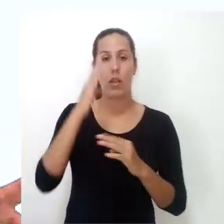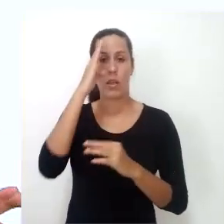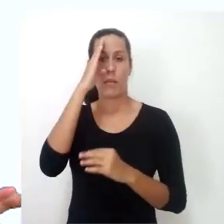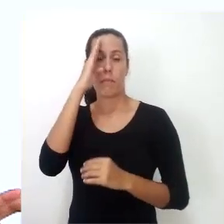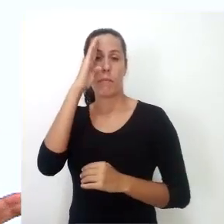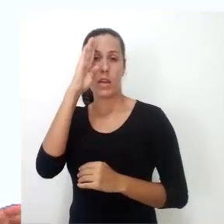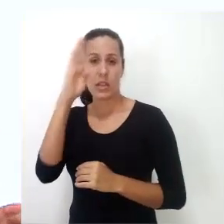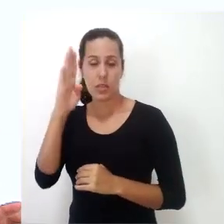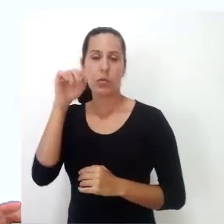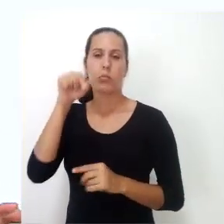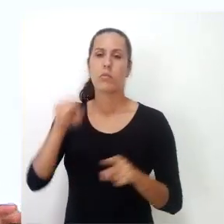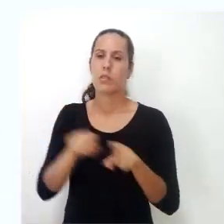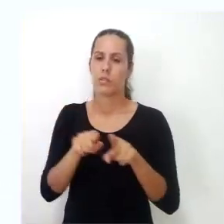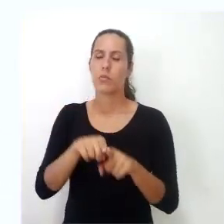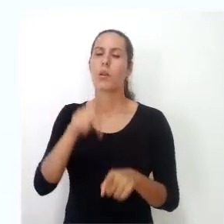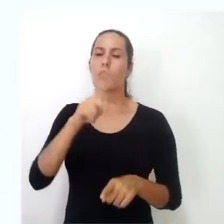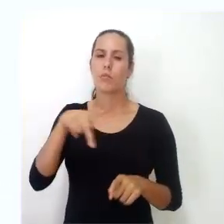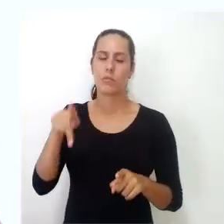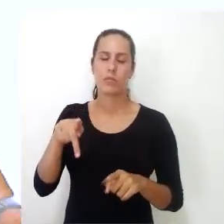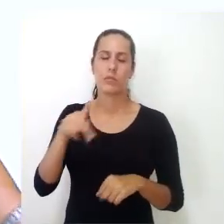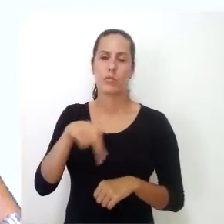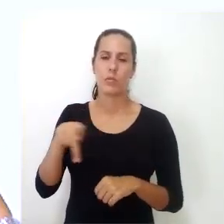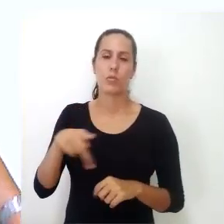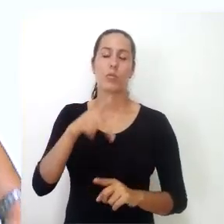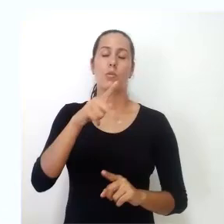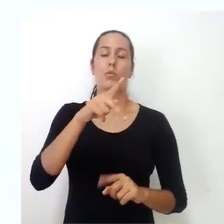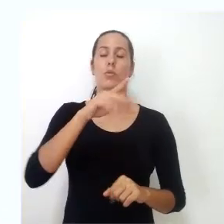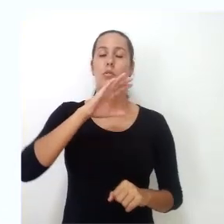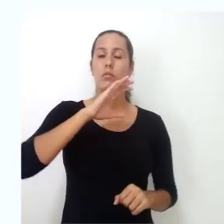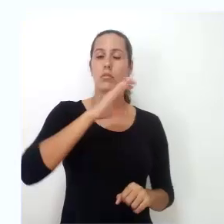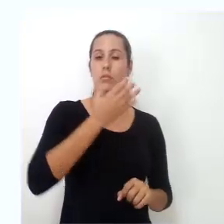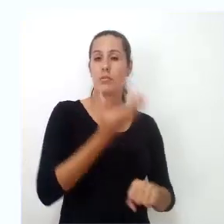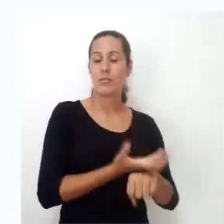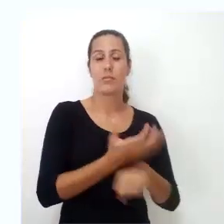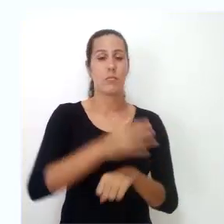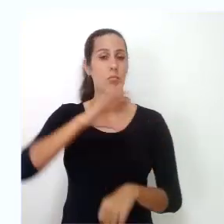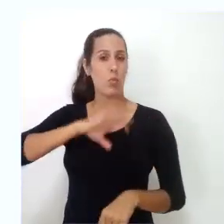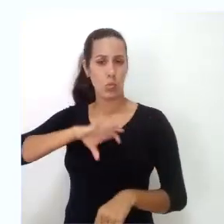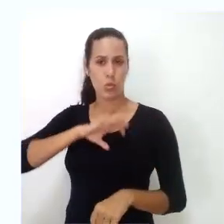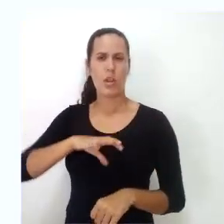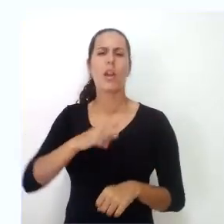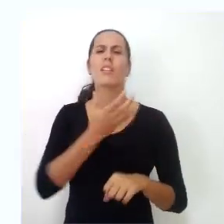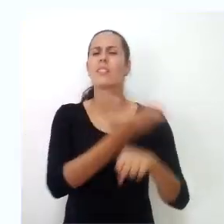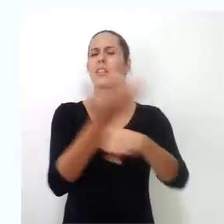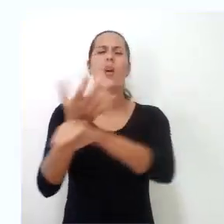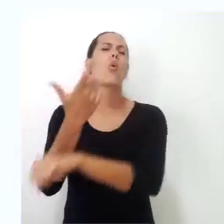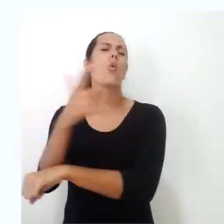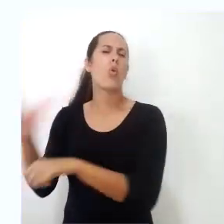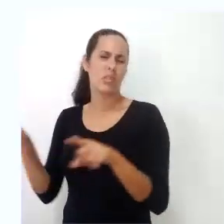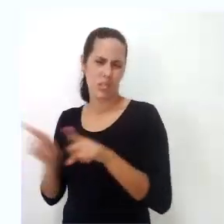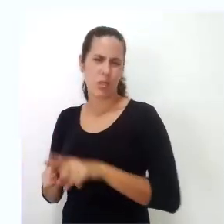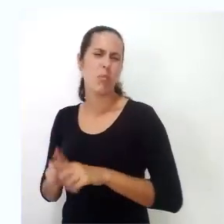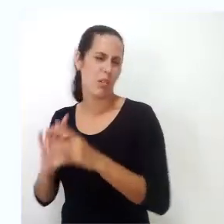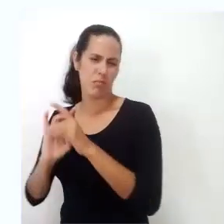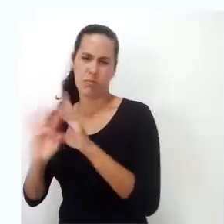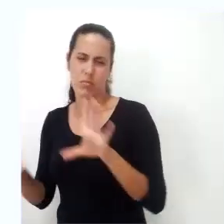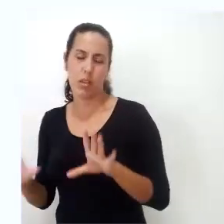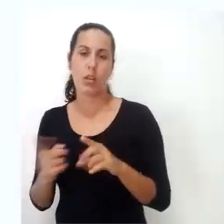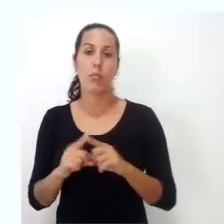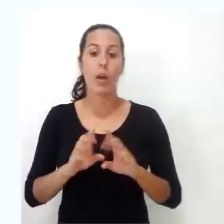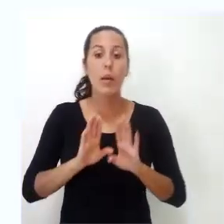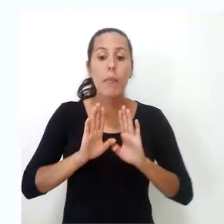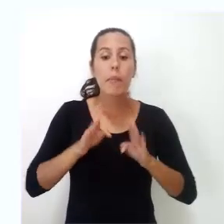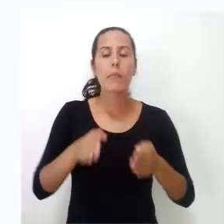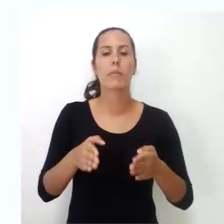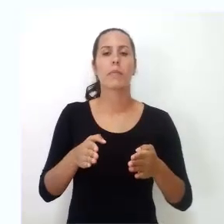em especial de língua portuguesa, mas de outras disciplinas, outros componentes, claro, que podem estar e devem estar também,